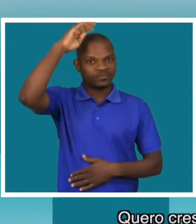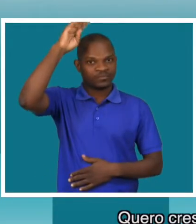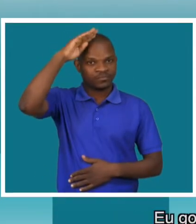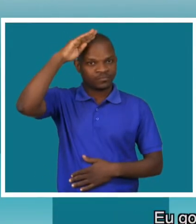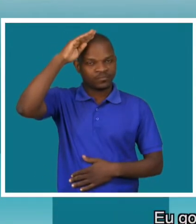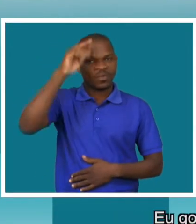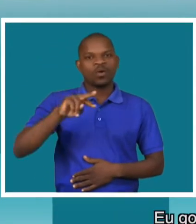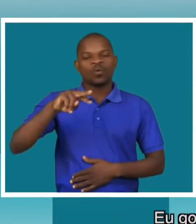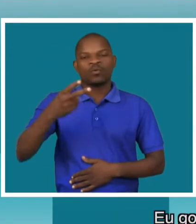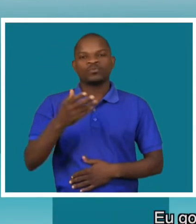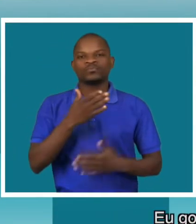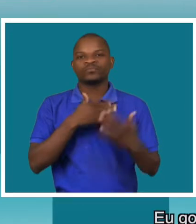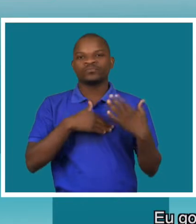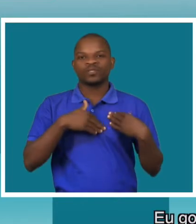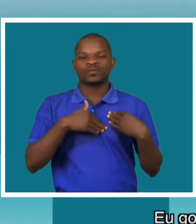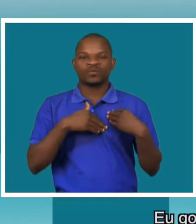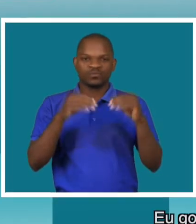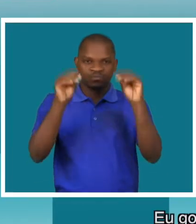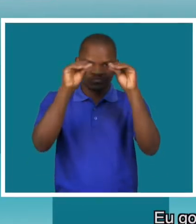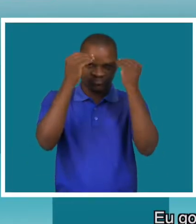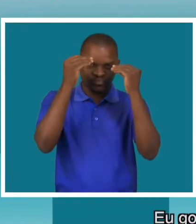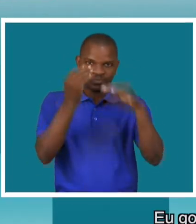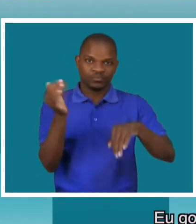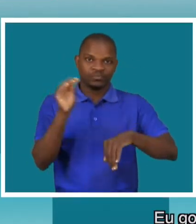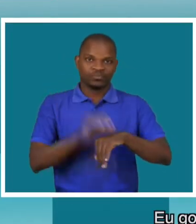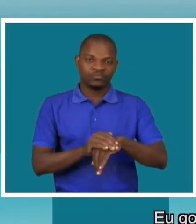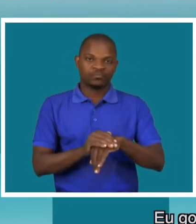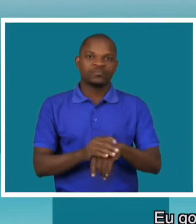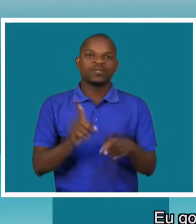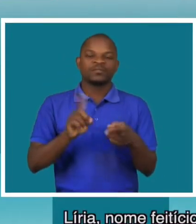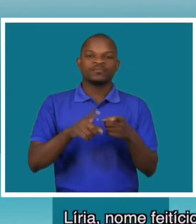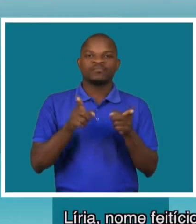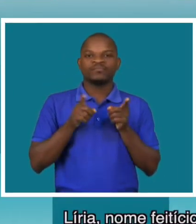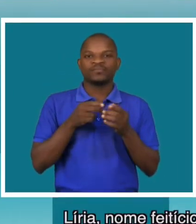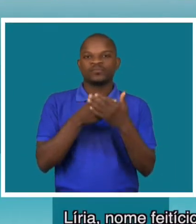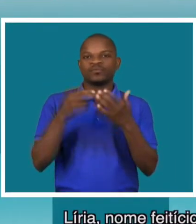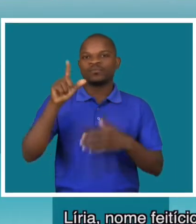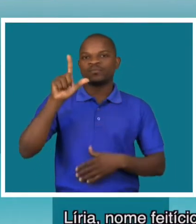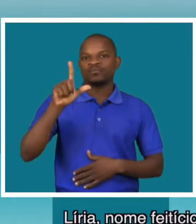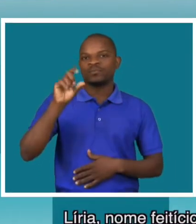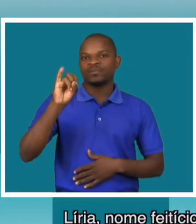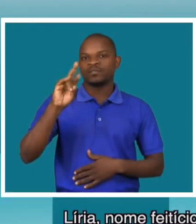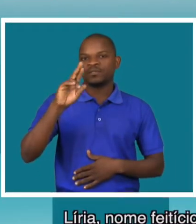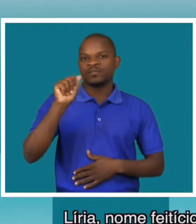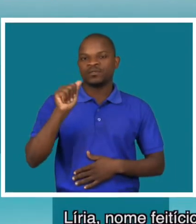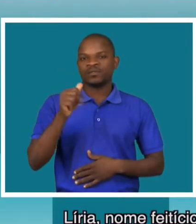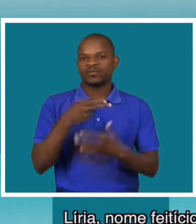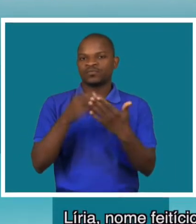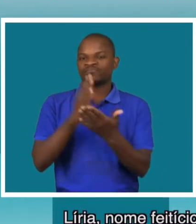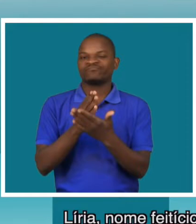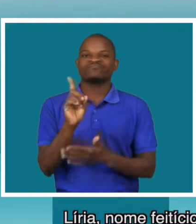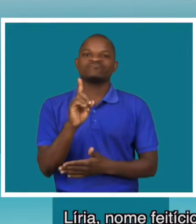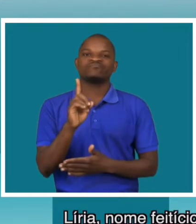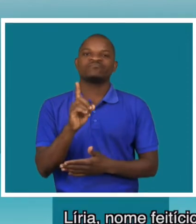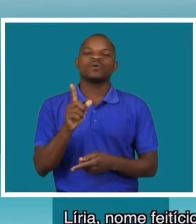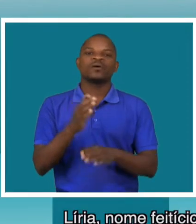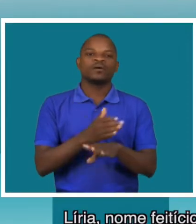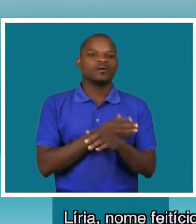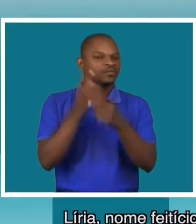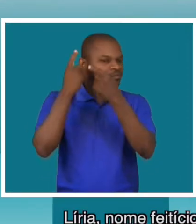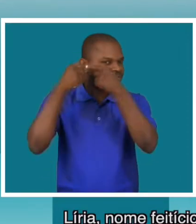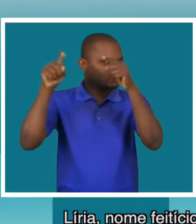enfermeira. Eu gostaria de ser engenheira. Líria, nome fictício, também já teve os seus, mas foram